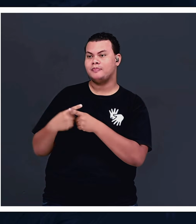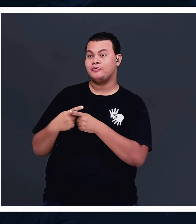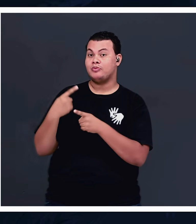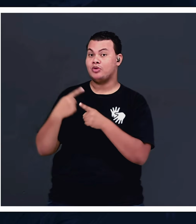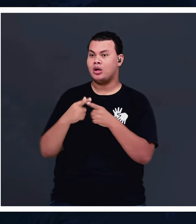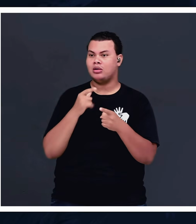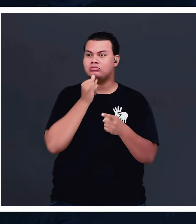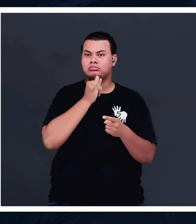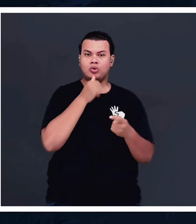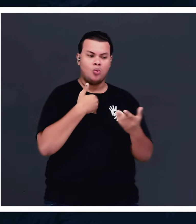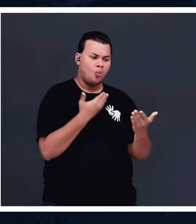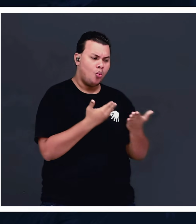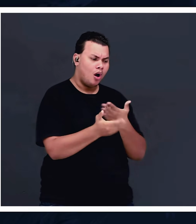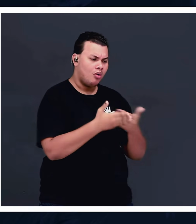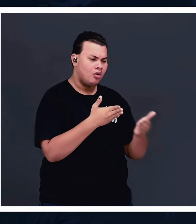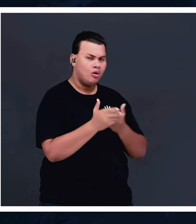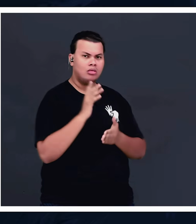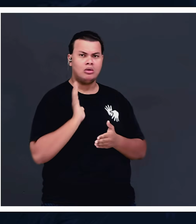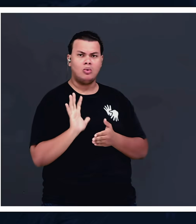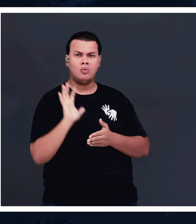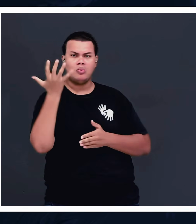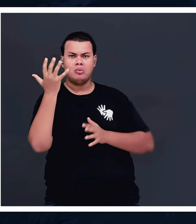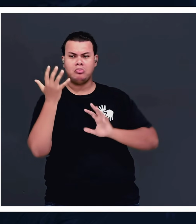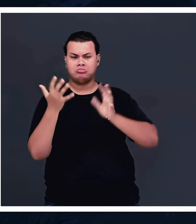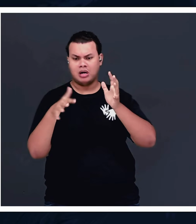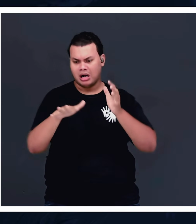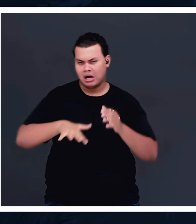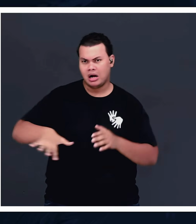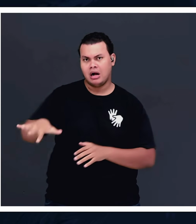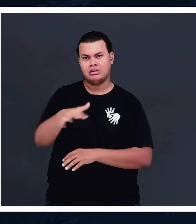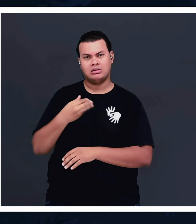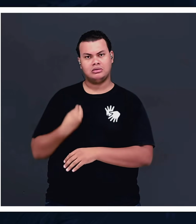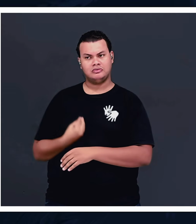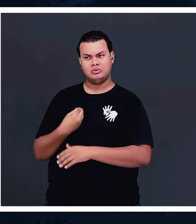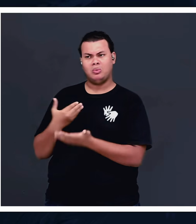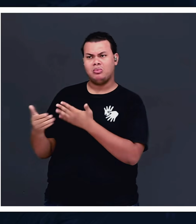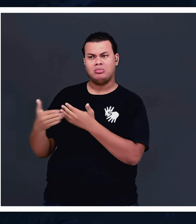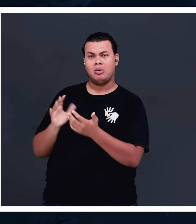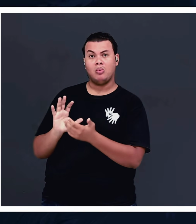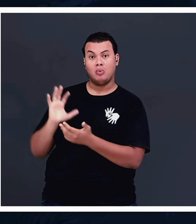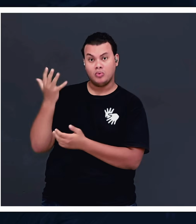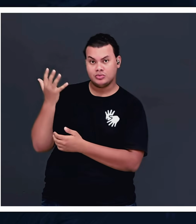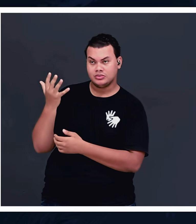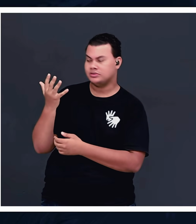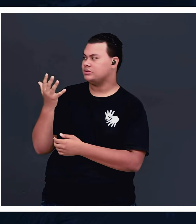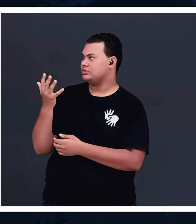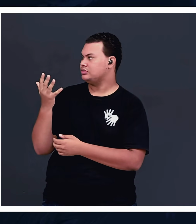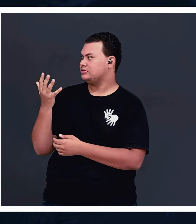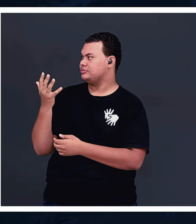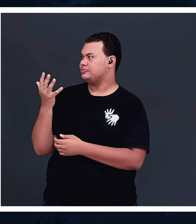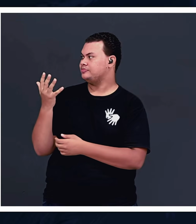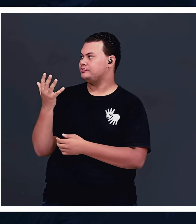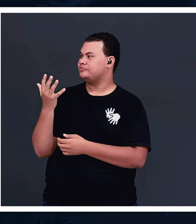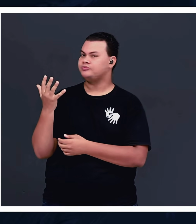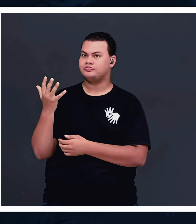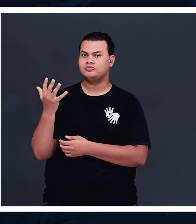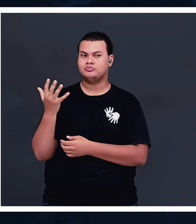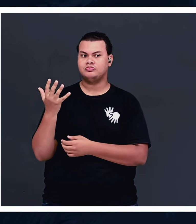qualquer coisa que aconteça em uma área das nossas vidas, ela